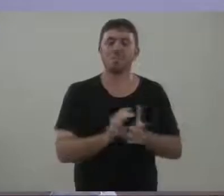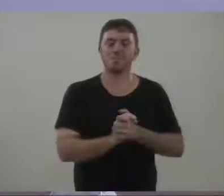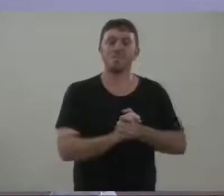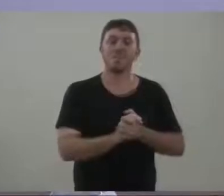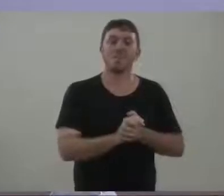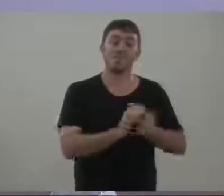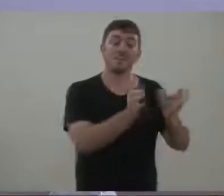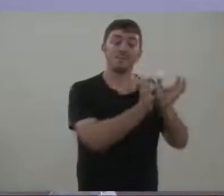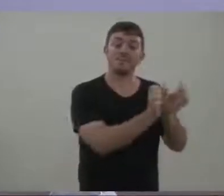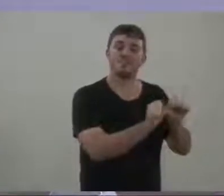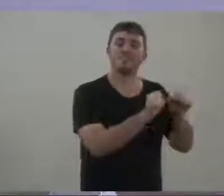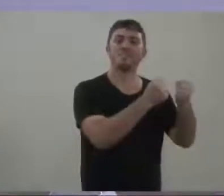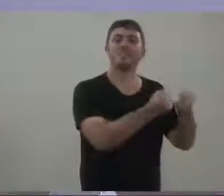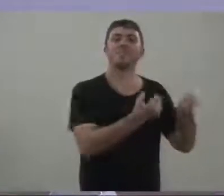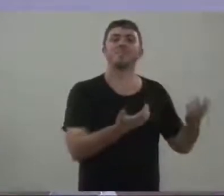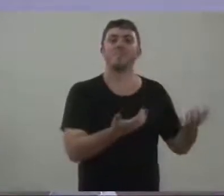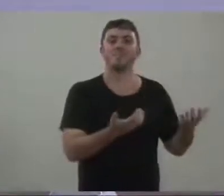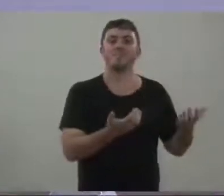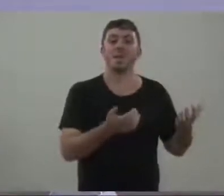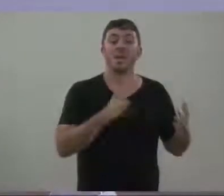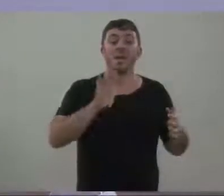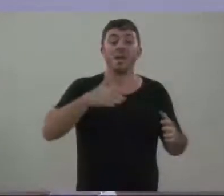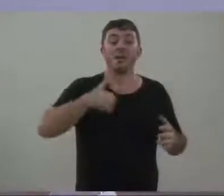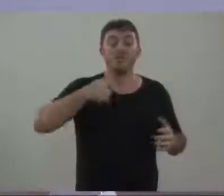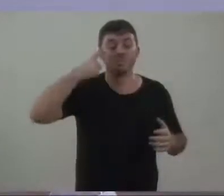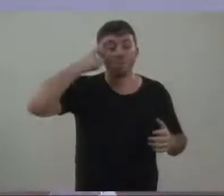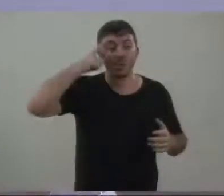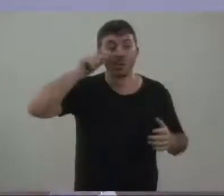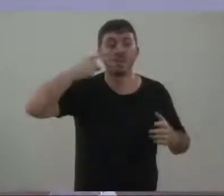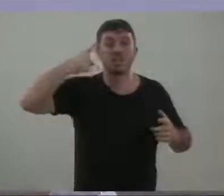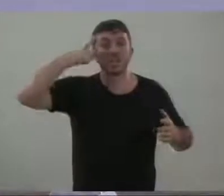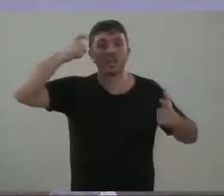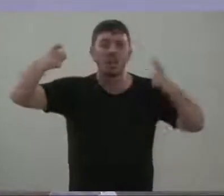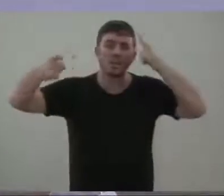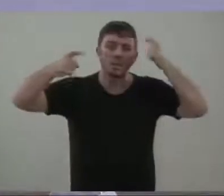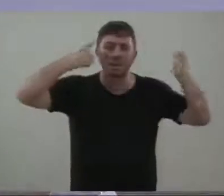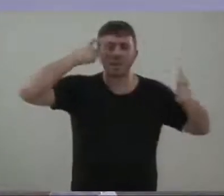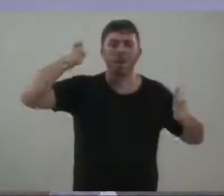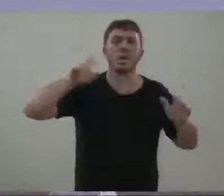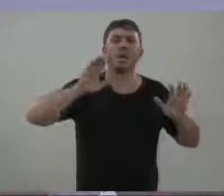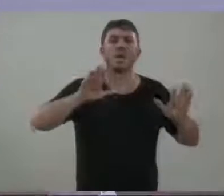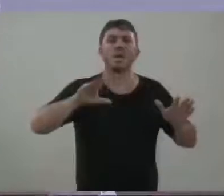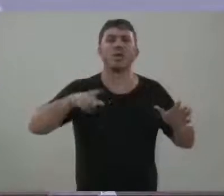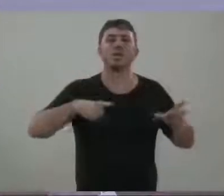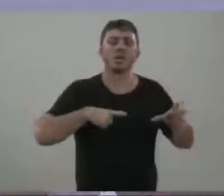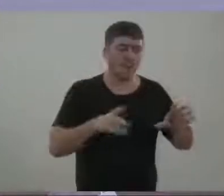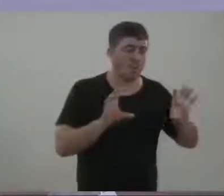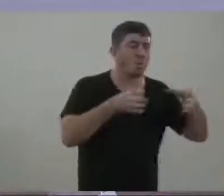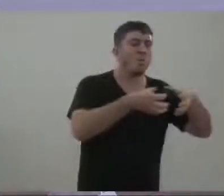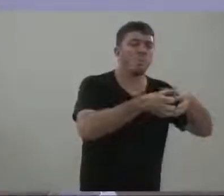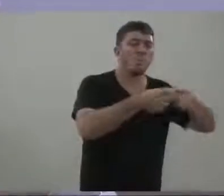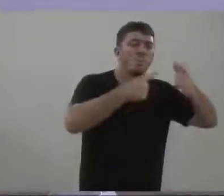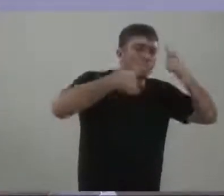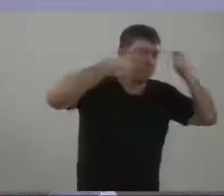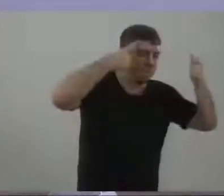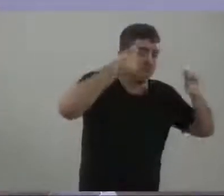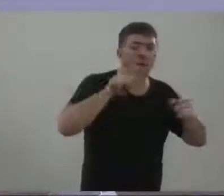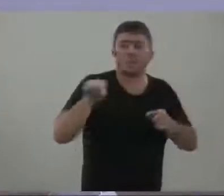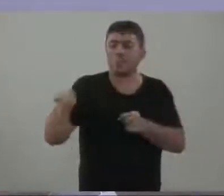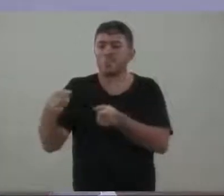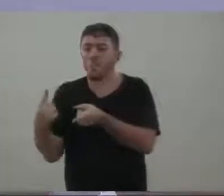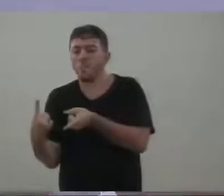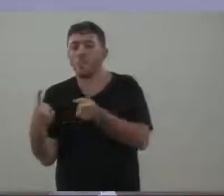situação e oposição de ideias. Aqui nós temos oposição e situação de ideias.